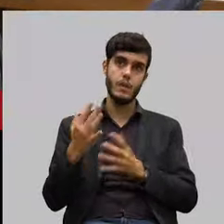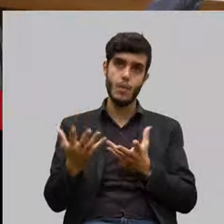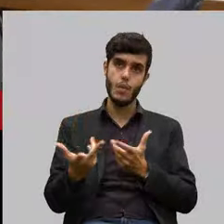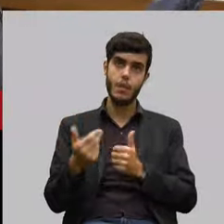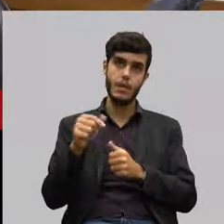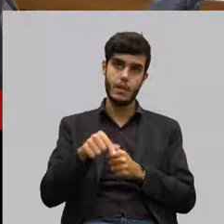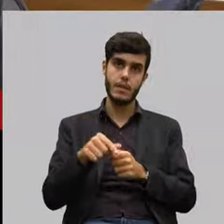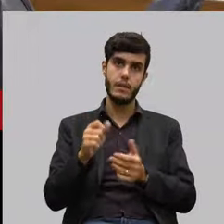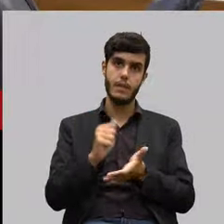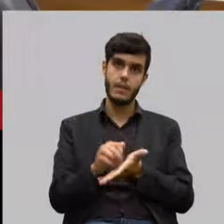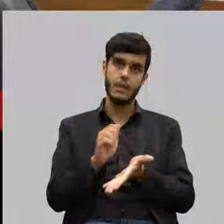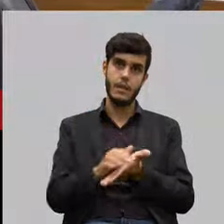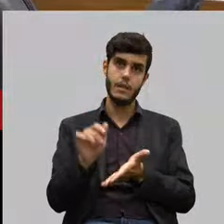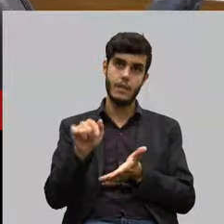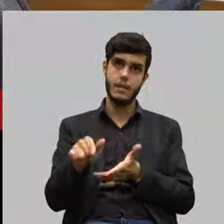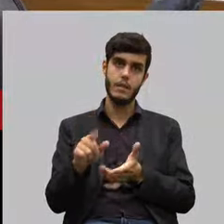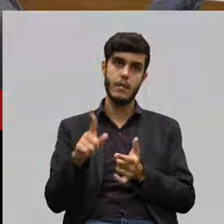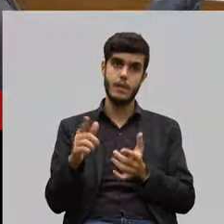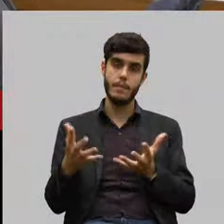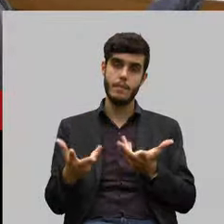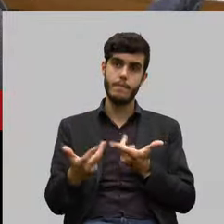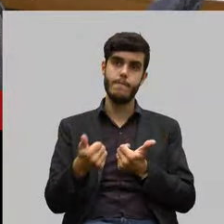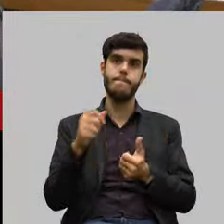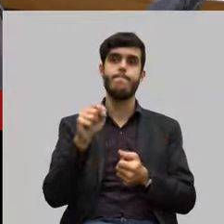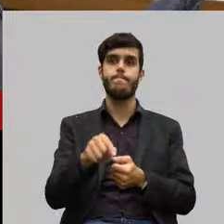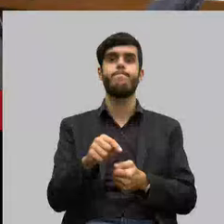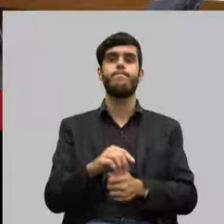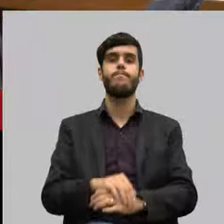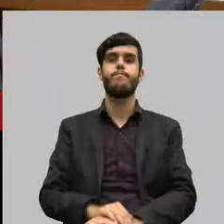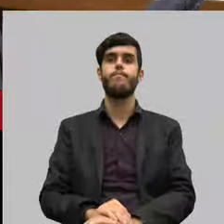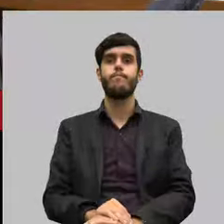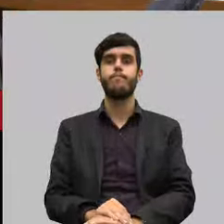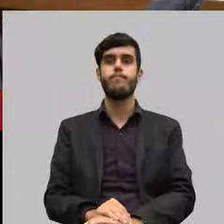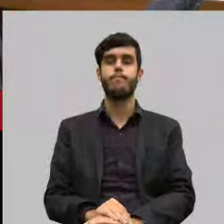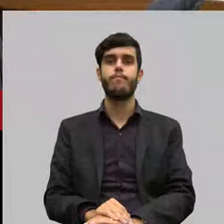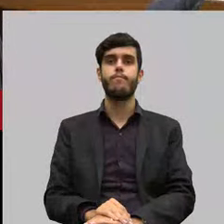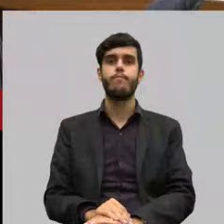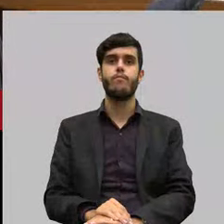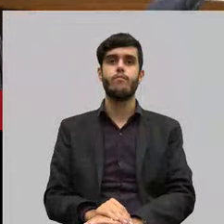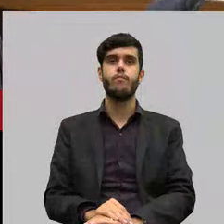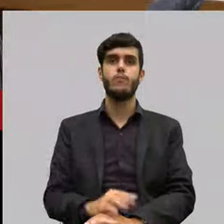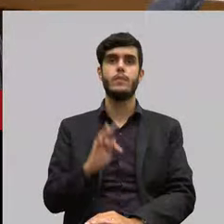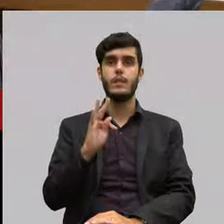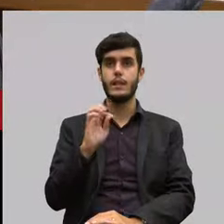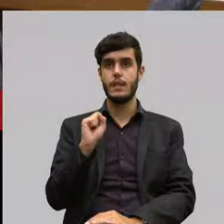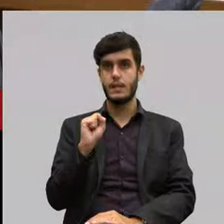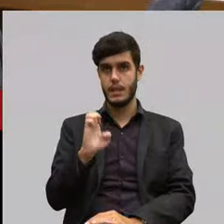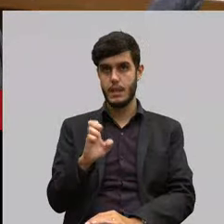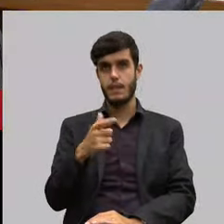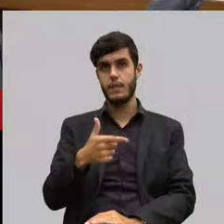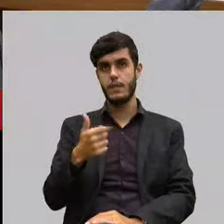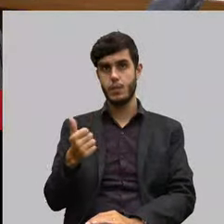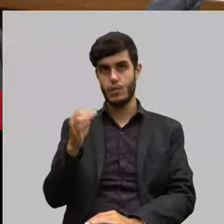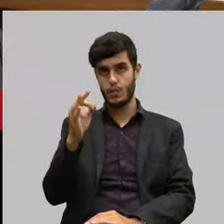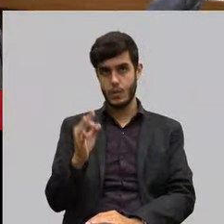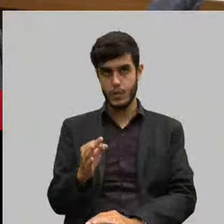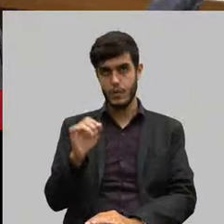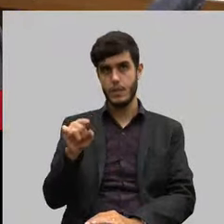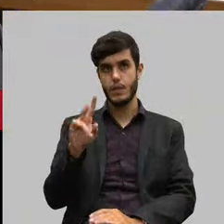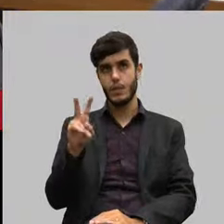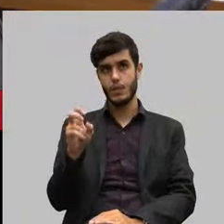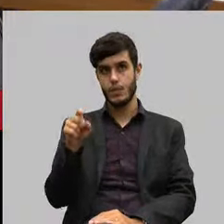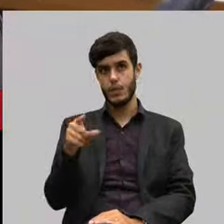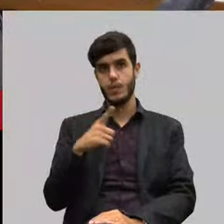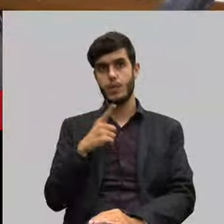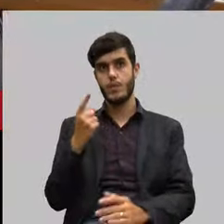gasto isso é essencial sobre a questão do do TCE né do dos 21% né que do atingimento no